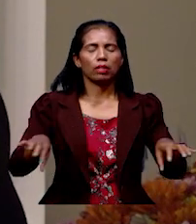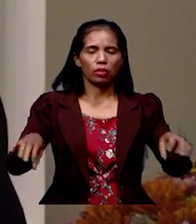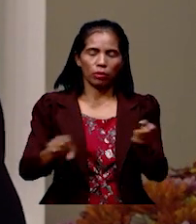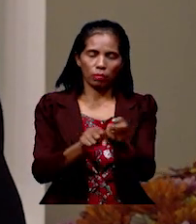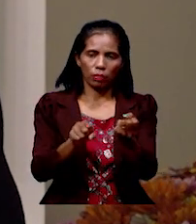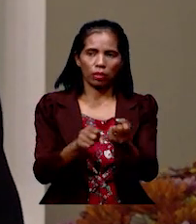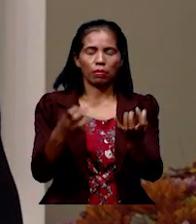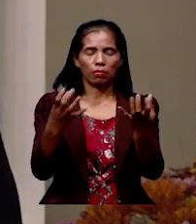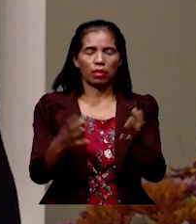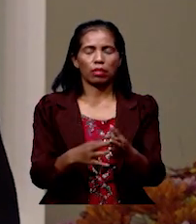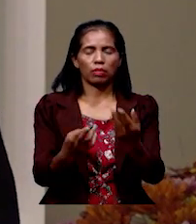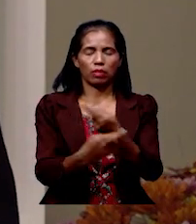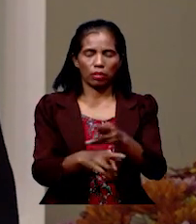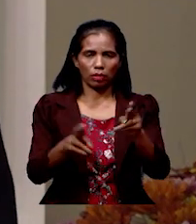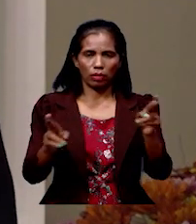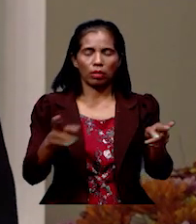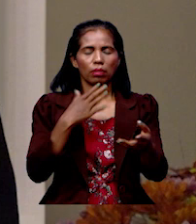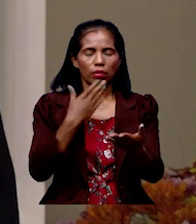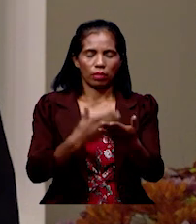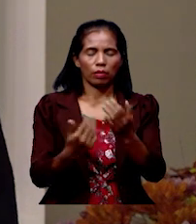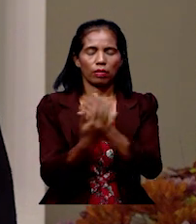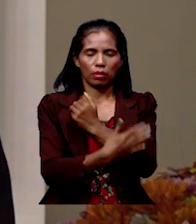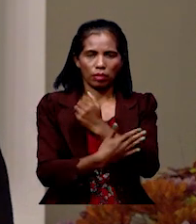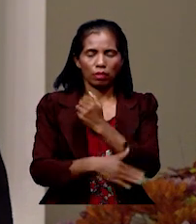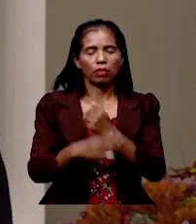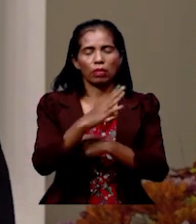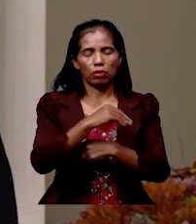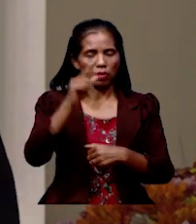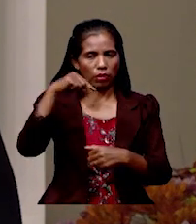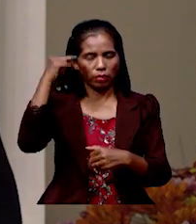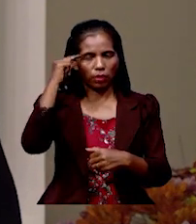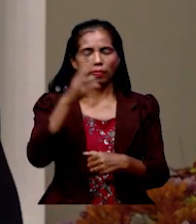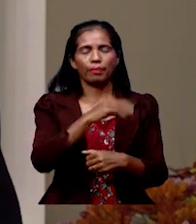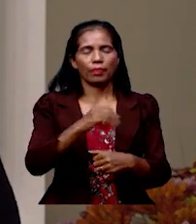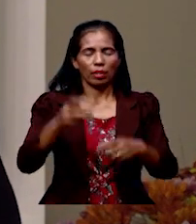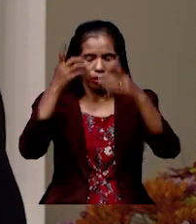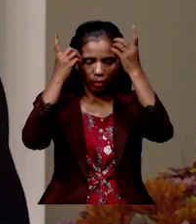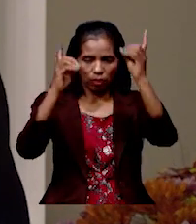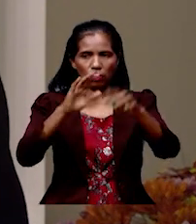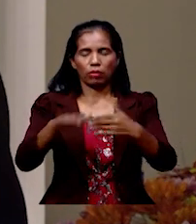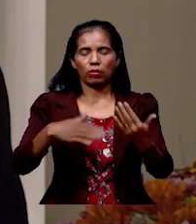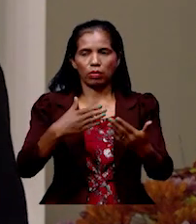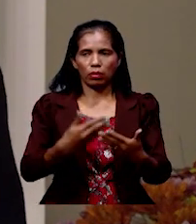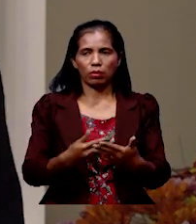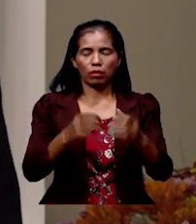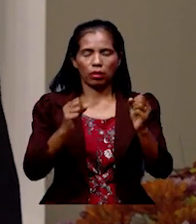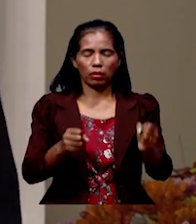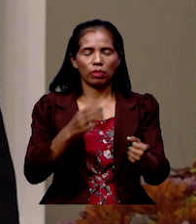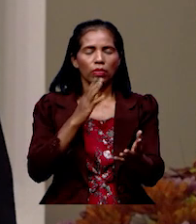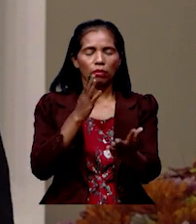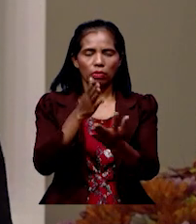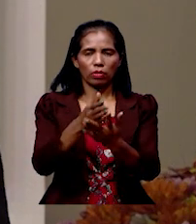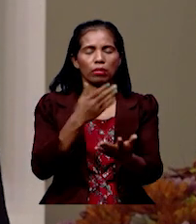mas os resultados coletivos alcançados pelo governo, desejando a todos os maiores votos de sucesso a